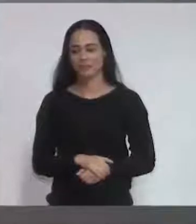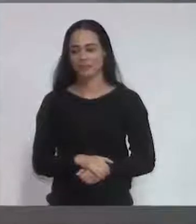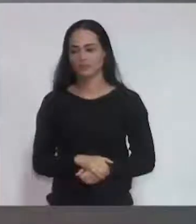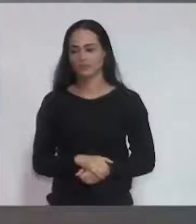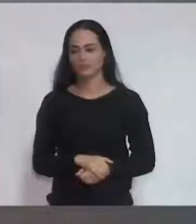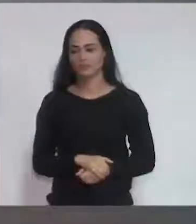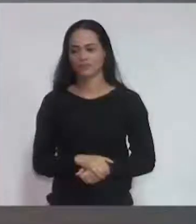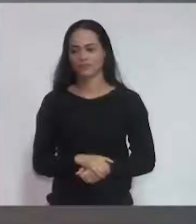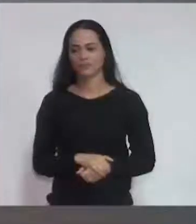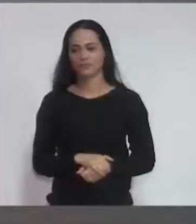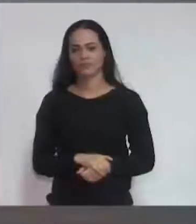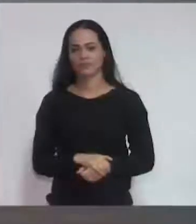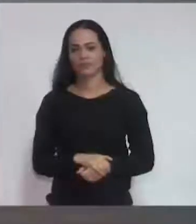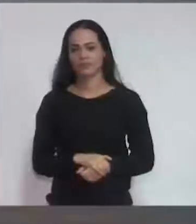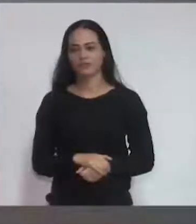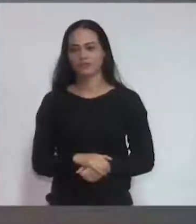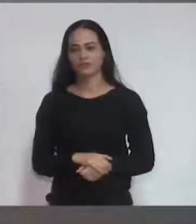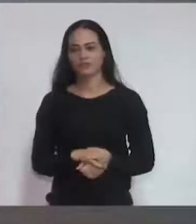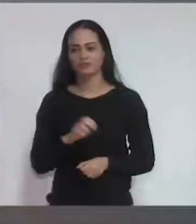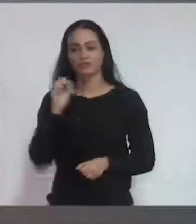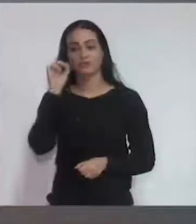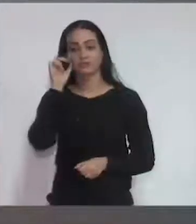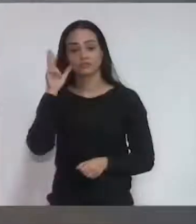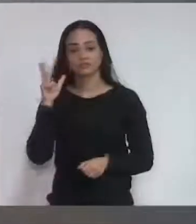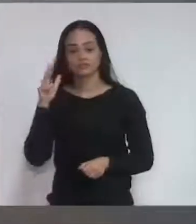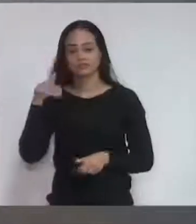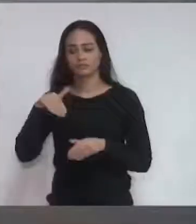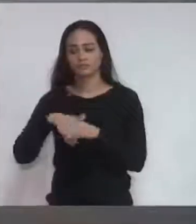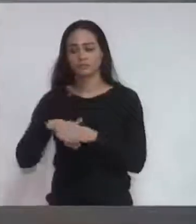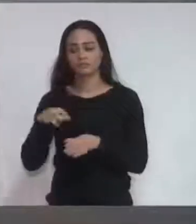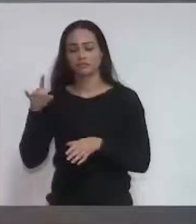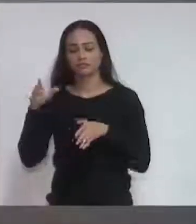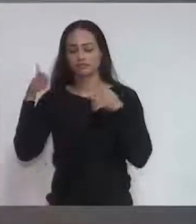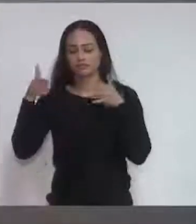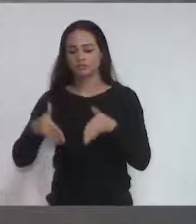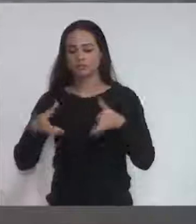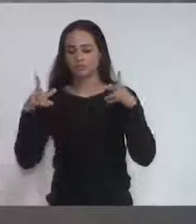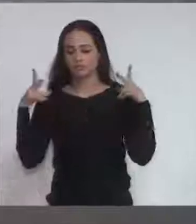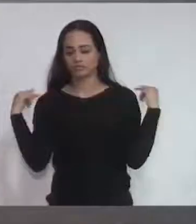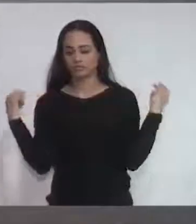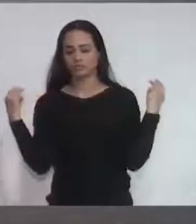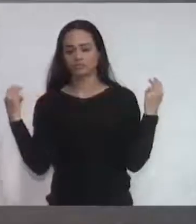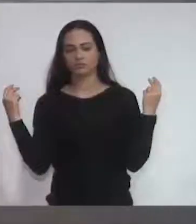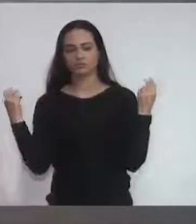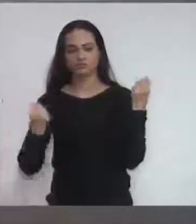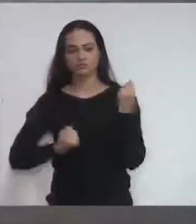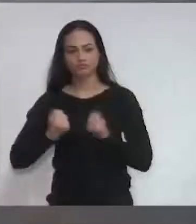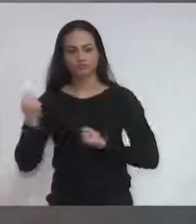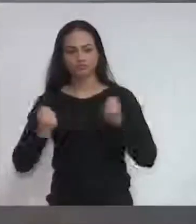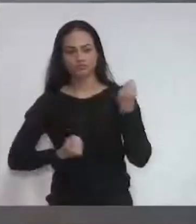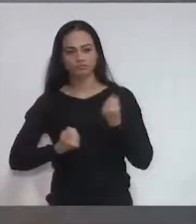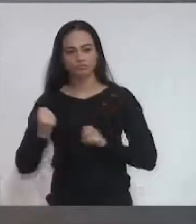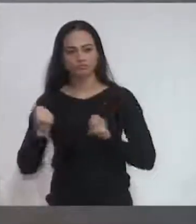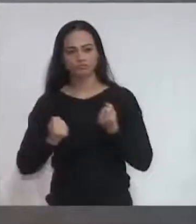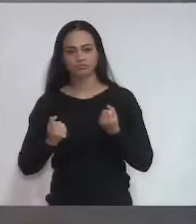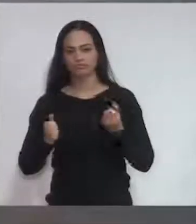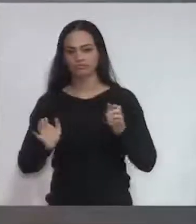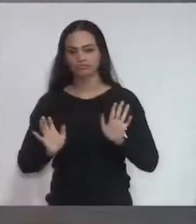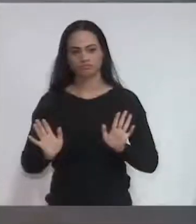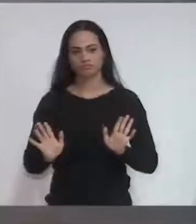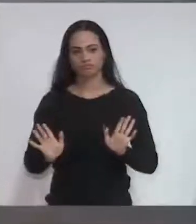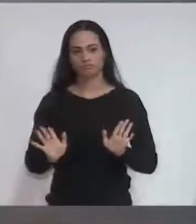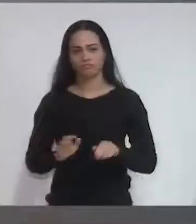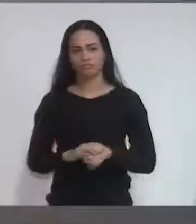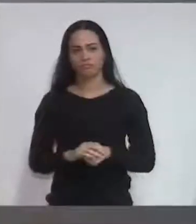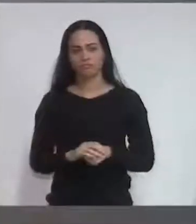interesses que estavam envolvidos, que não era só uma questão dos caminhoneiros, né, até porque a pauta era muito mais dirigida